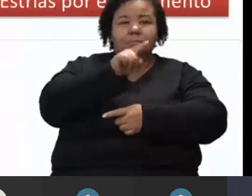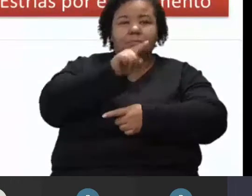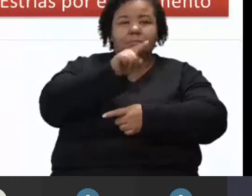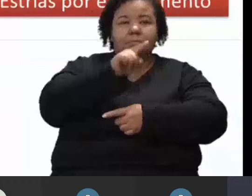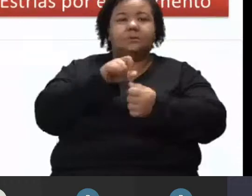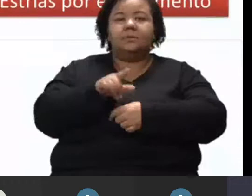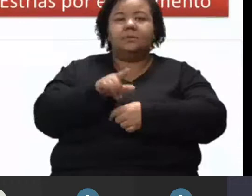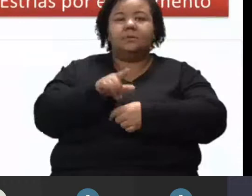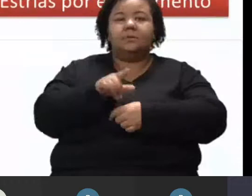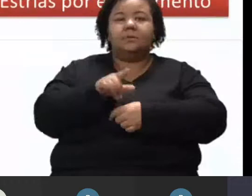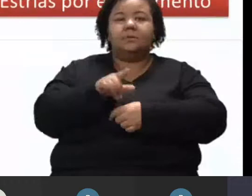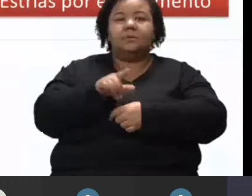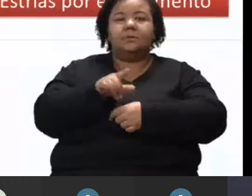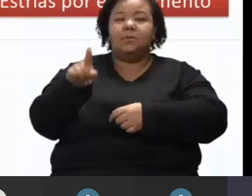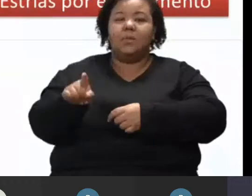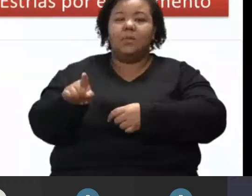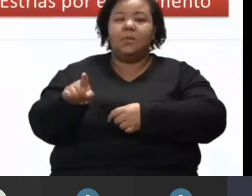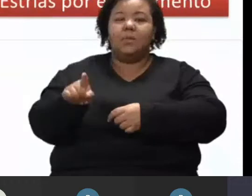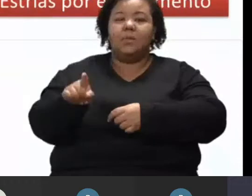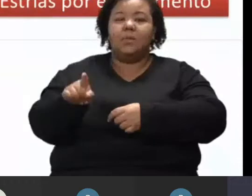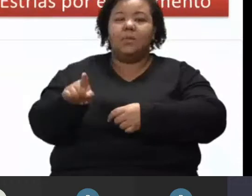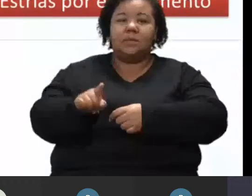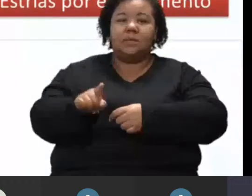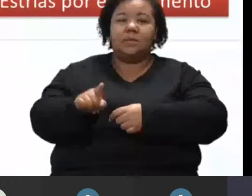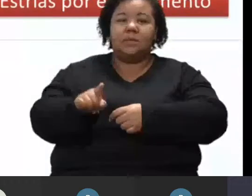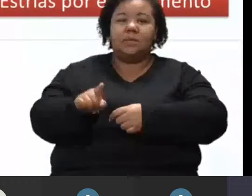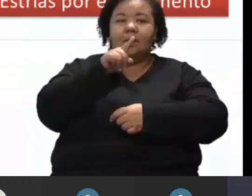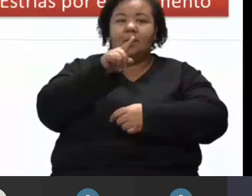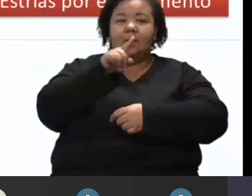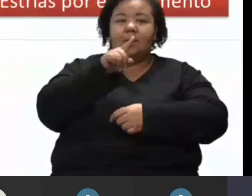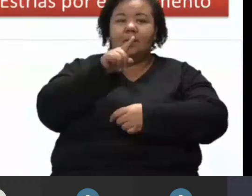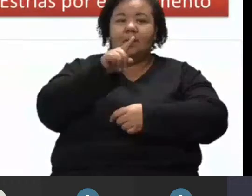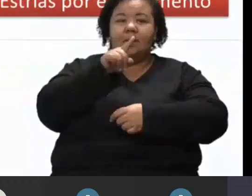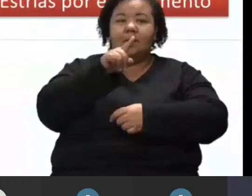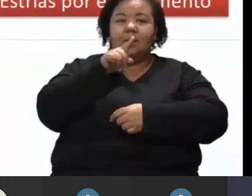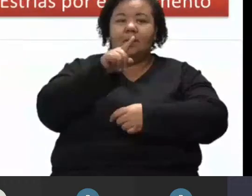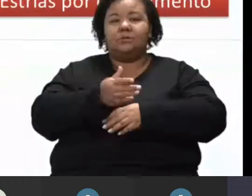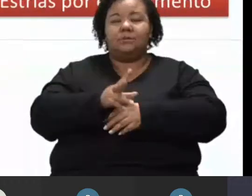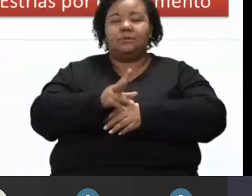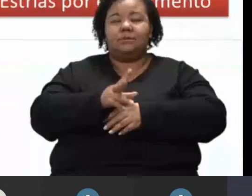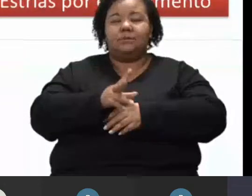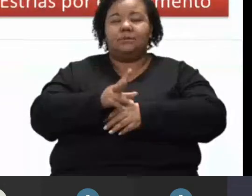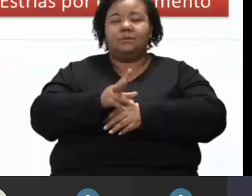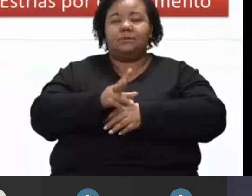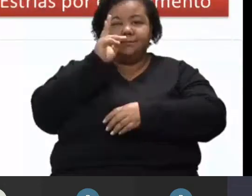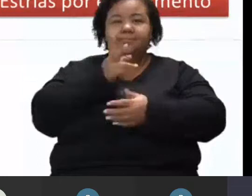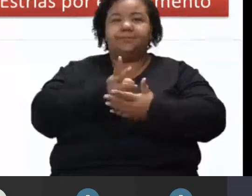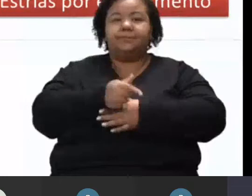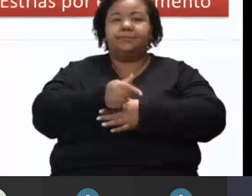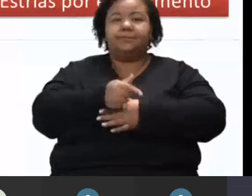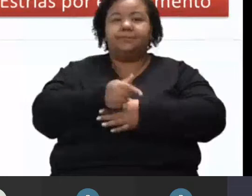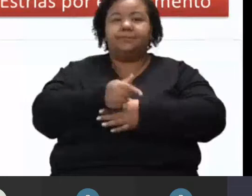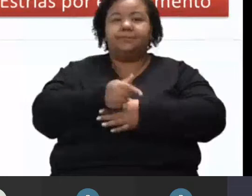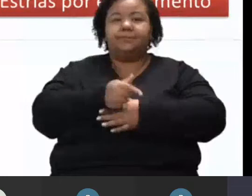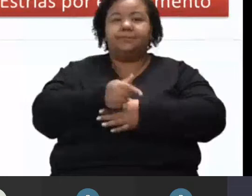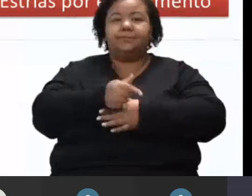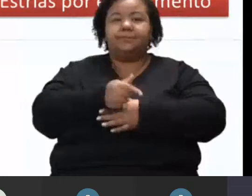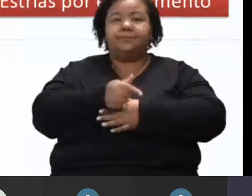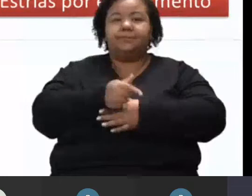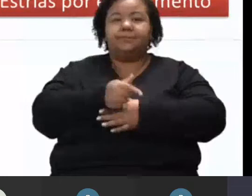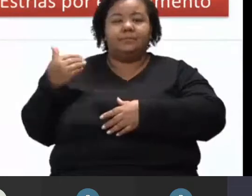2, 3 vezes e vai continuar a sua estria. Lembre-se sempre que a estria